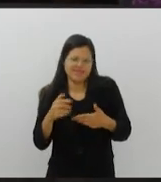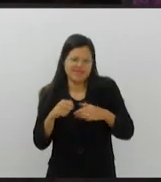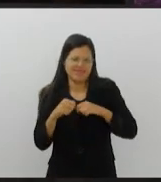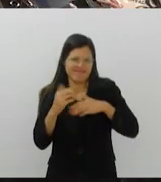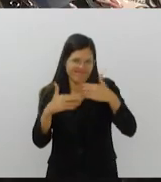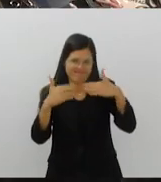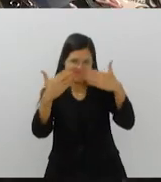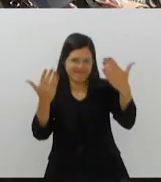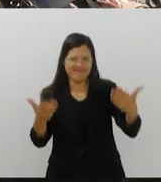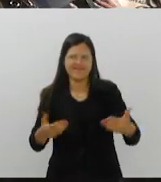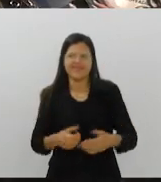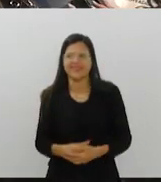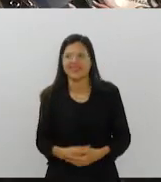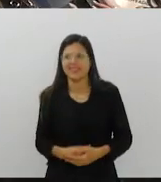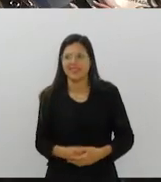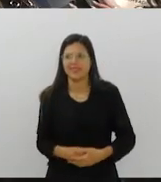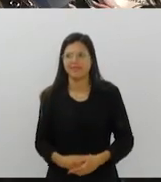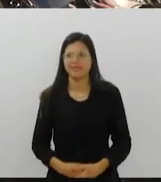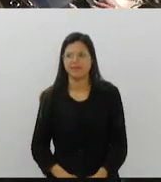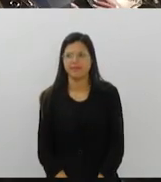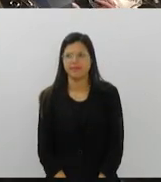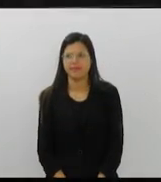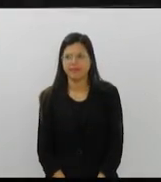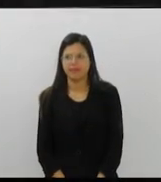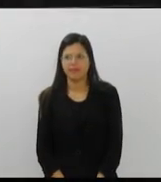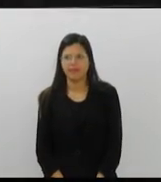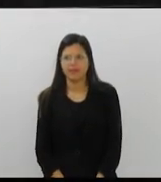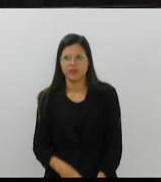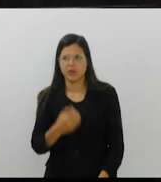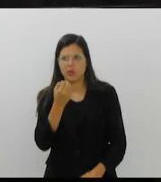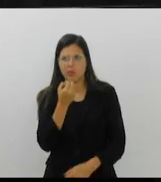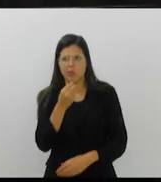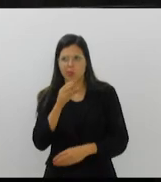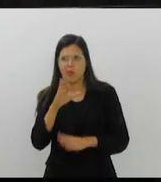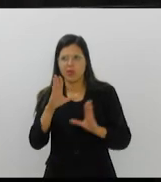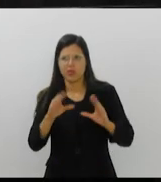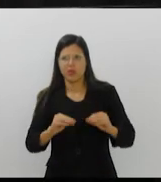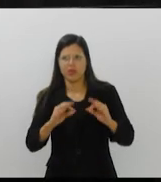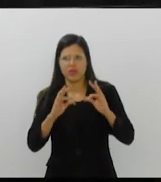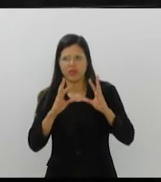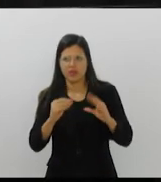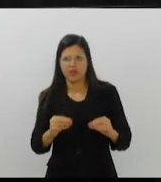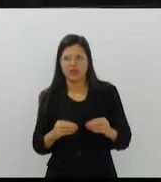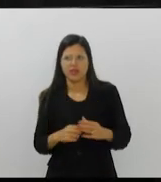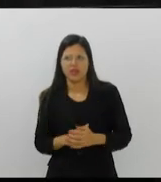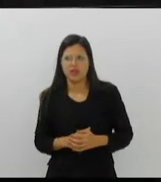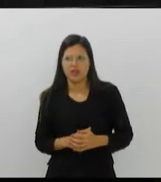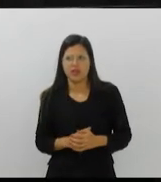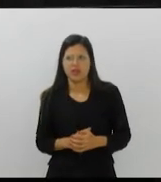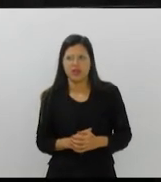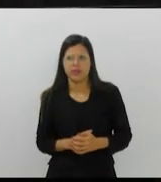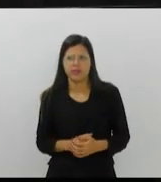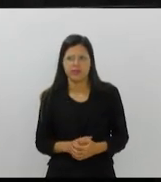Roberto? Com a palavra. É verdade. Boa noite a todos. Eu gostaria.